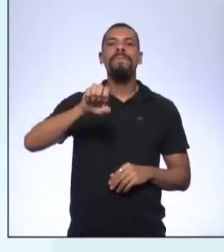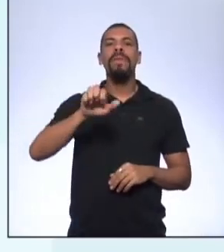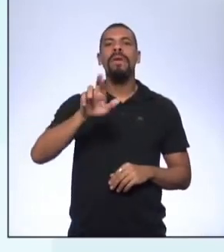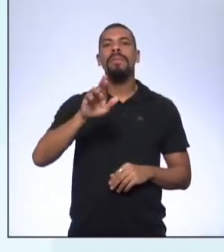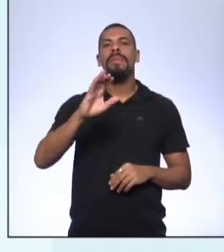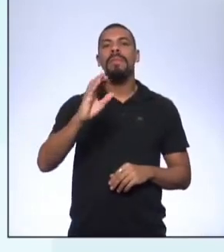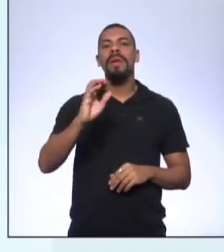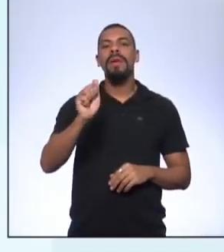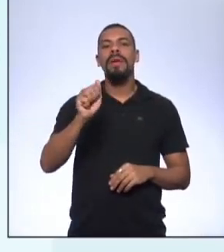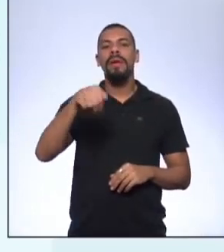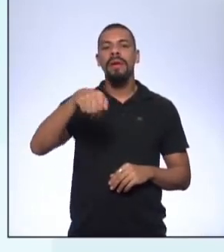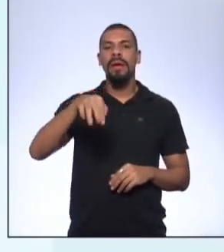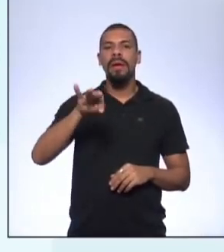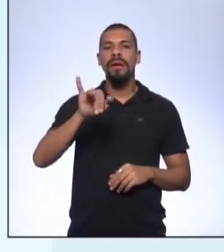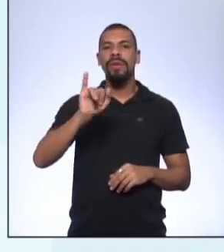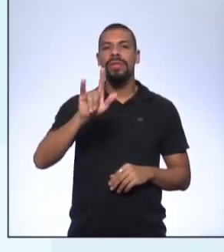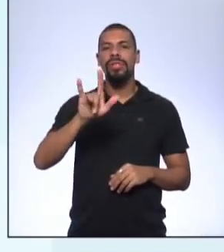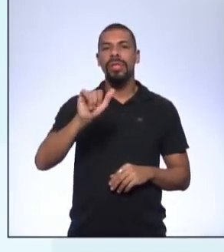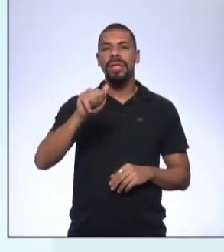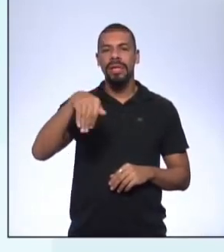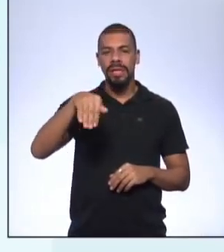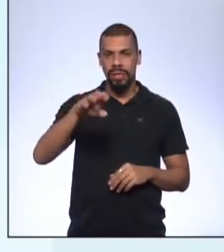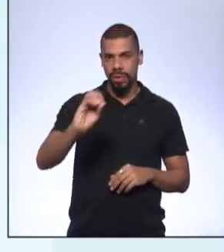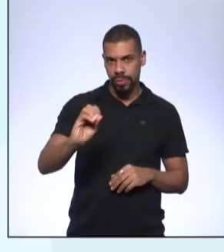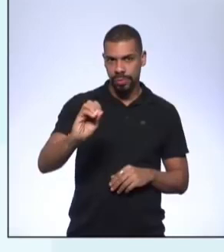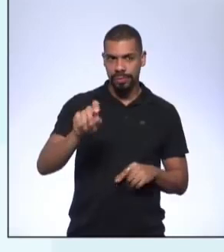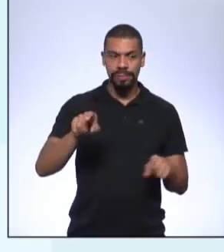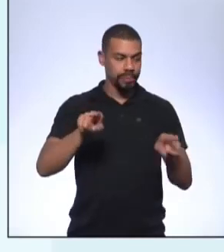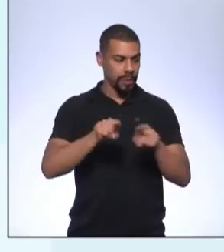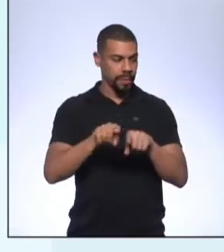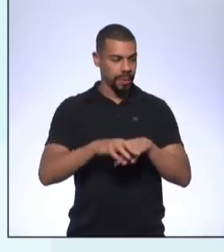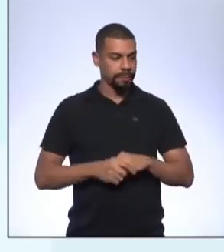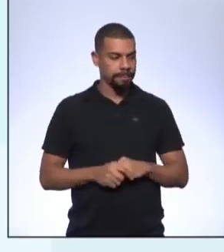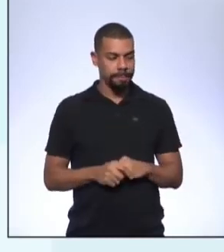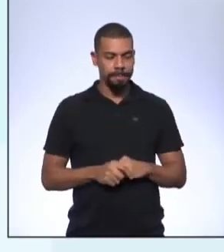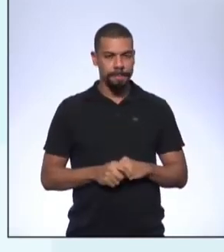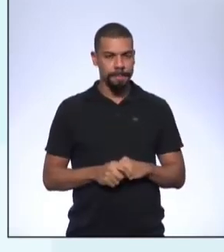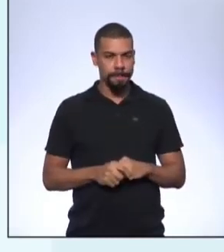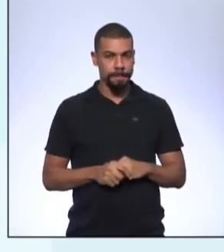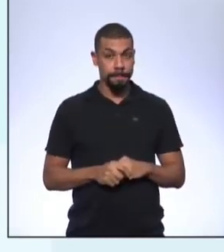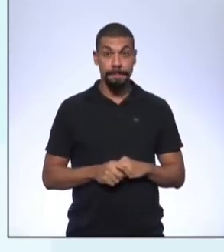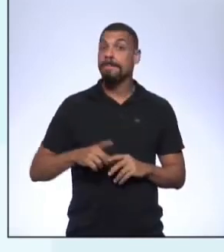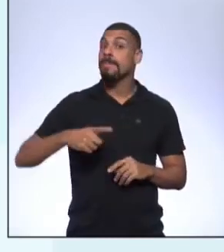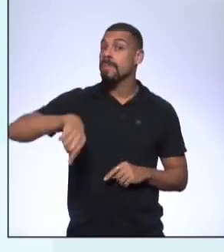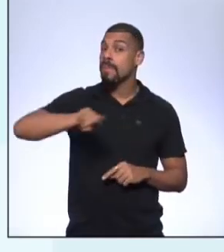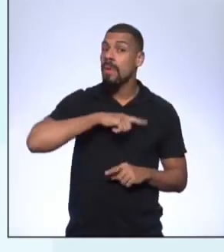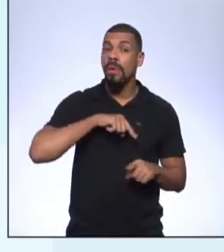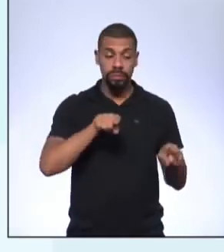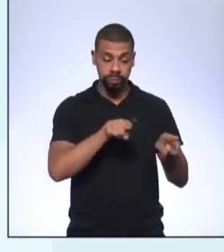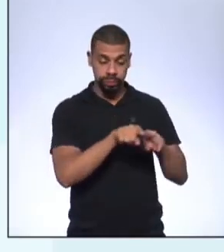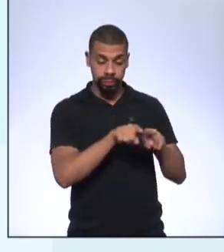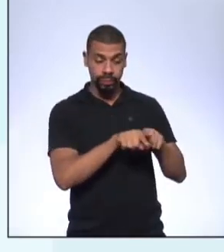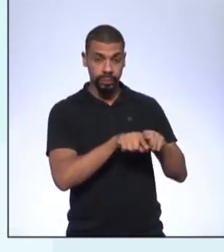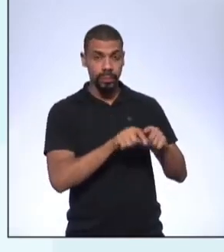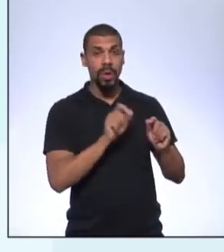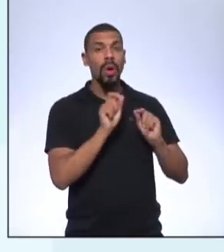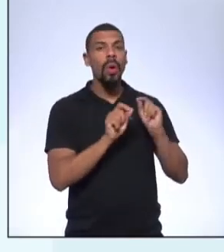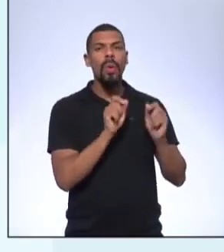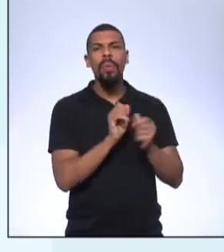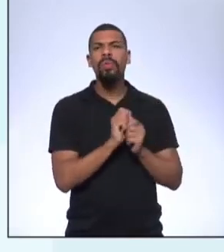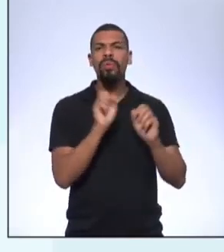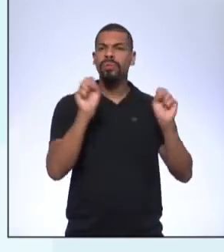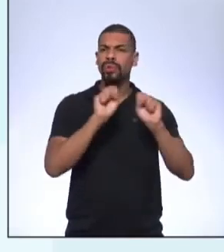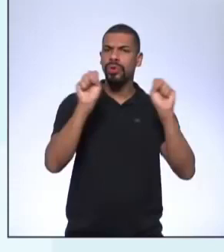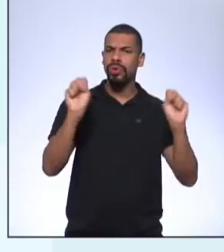olha só, gente, na política absolutista, política econômica, né, a gente tem o mercantilismo, que é um